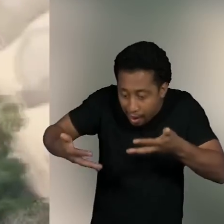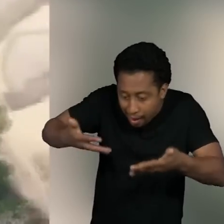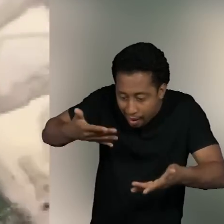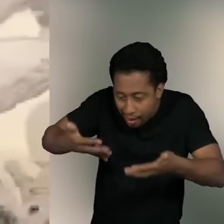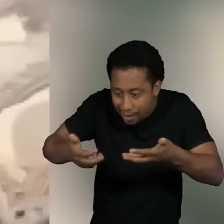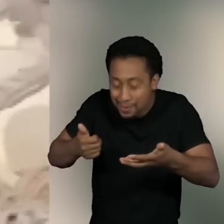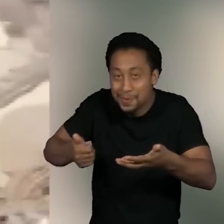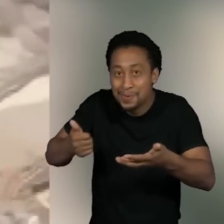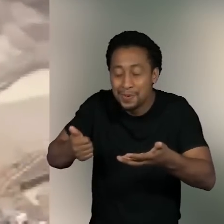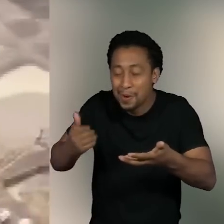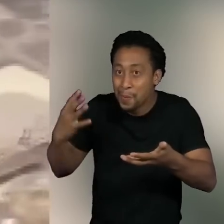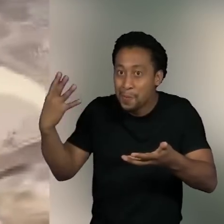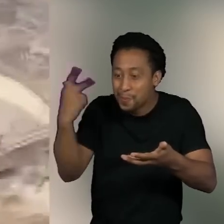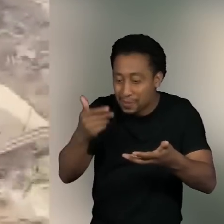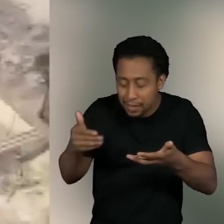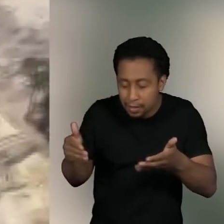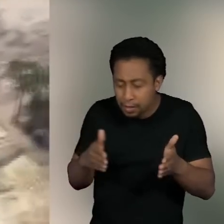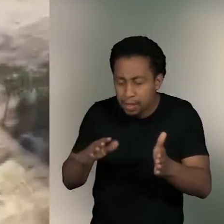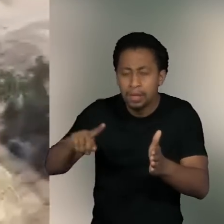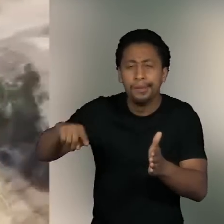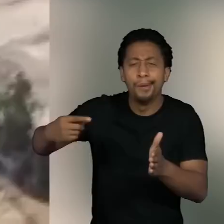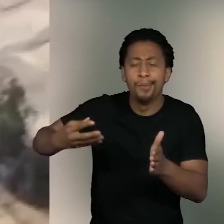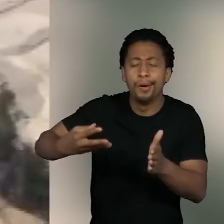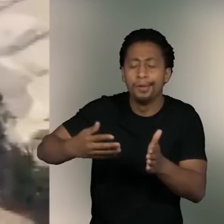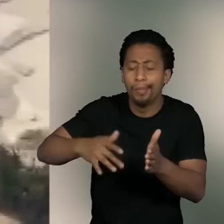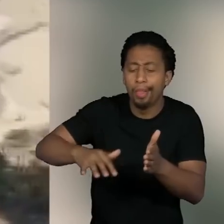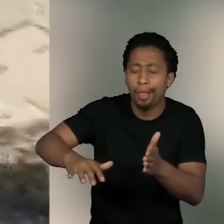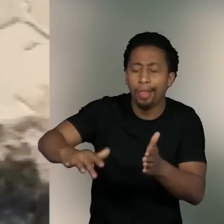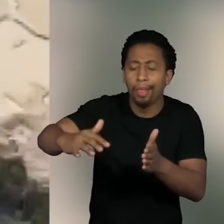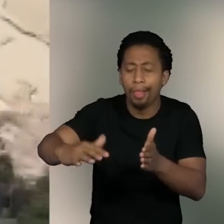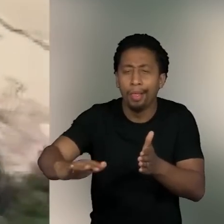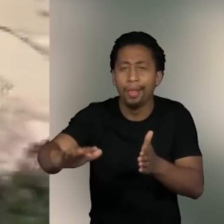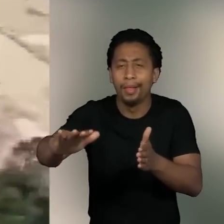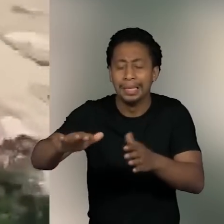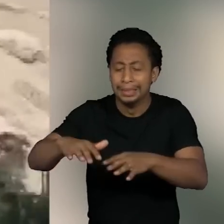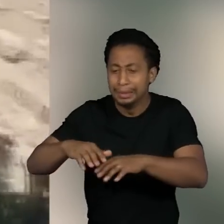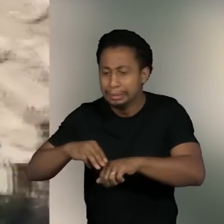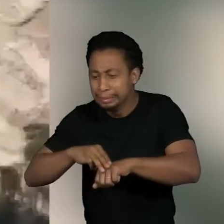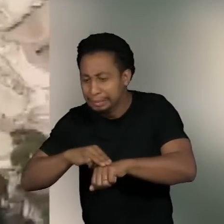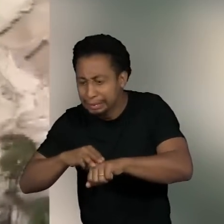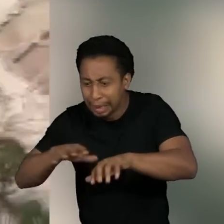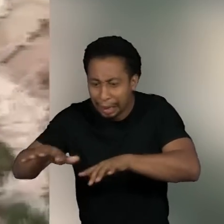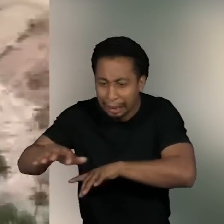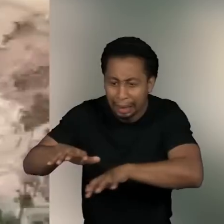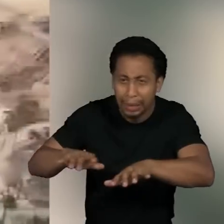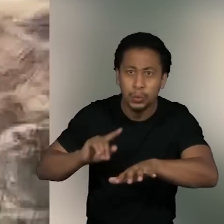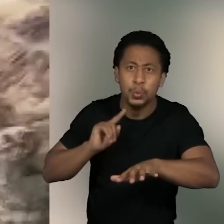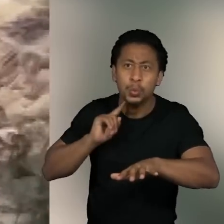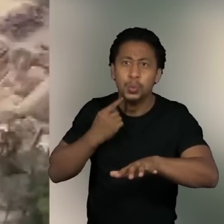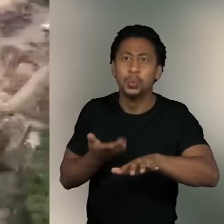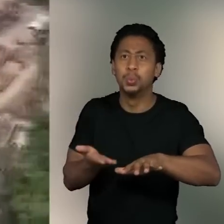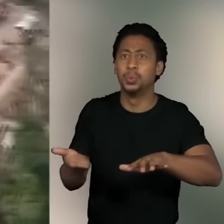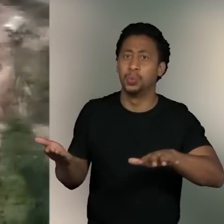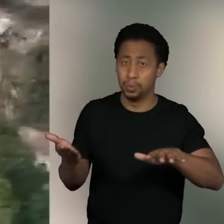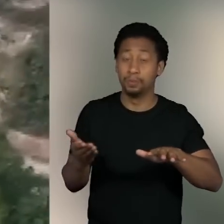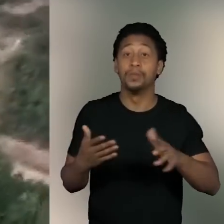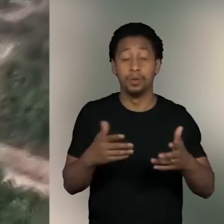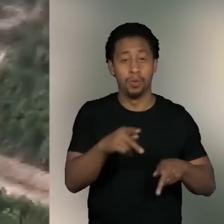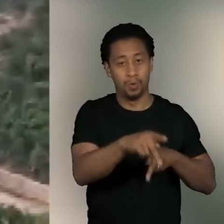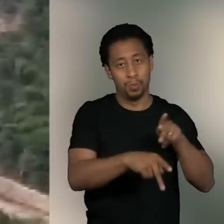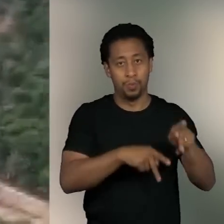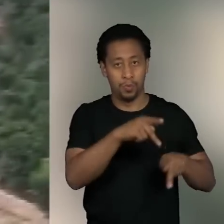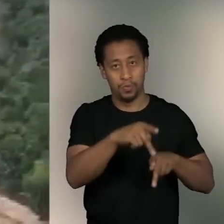da etnia Munduruku já tinham denunciado a contaminação. Povos de várias etnias, os que mais